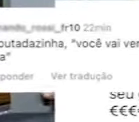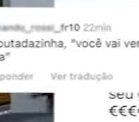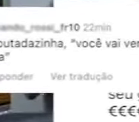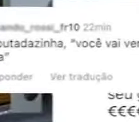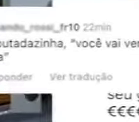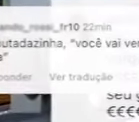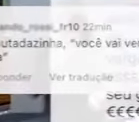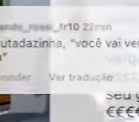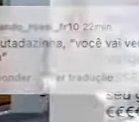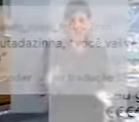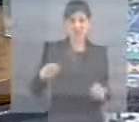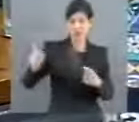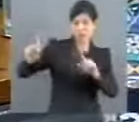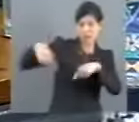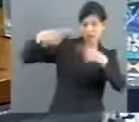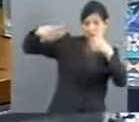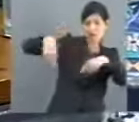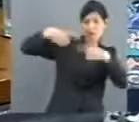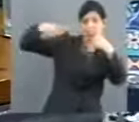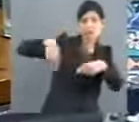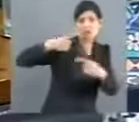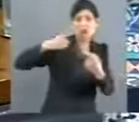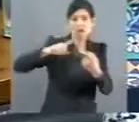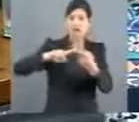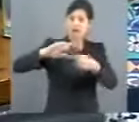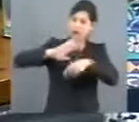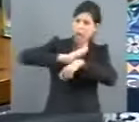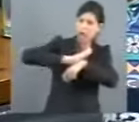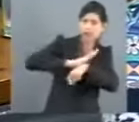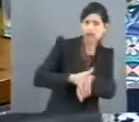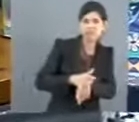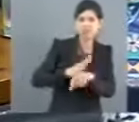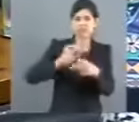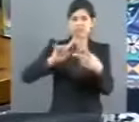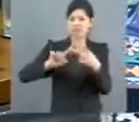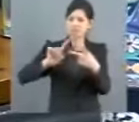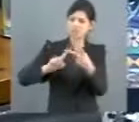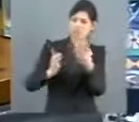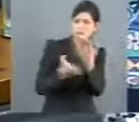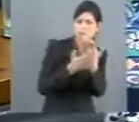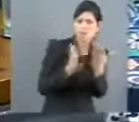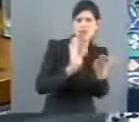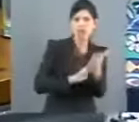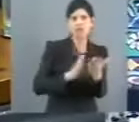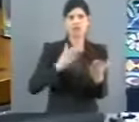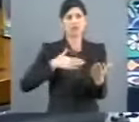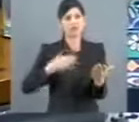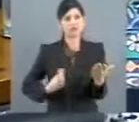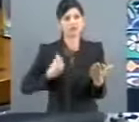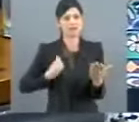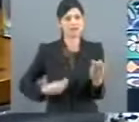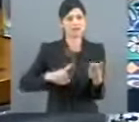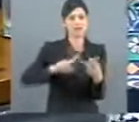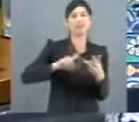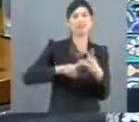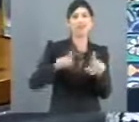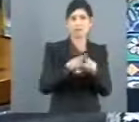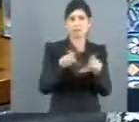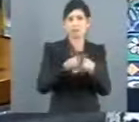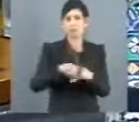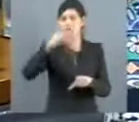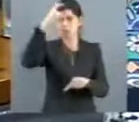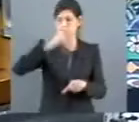à misoginia, a ameaça à minha vida, ou seja, de atentados homicidas e a minha integridade física,